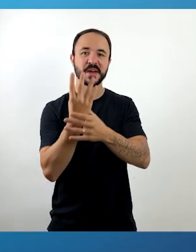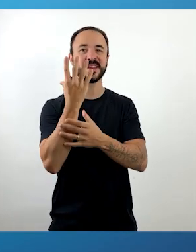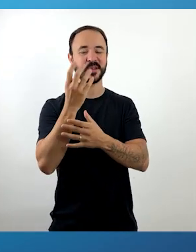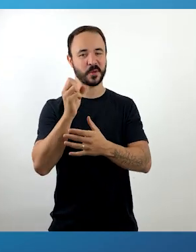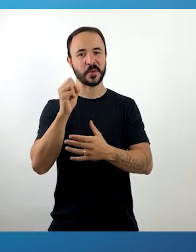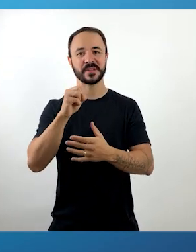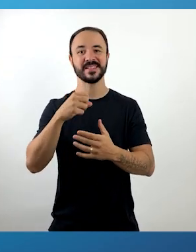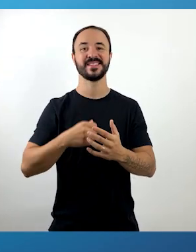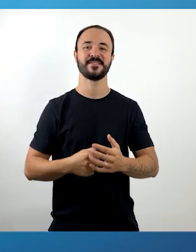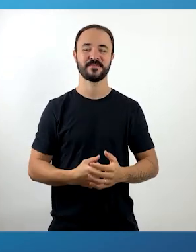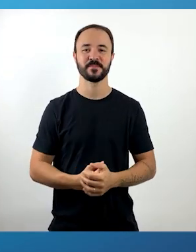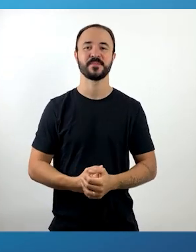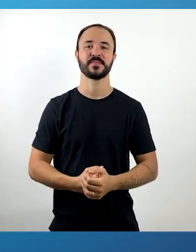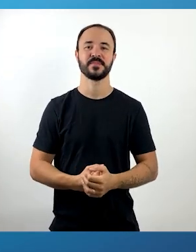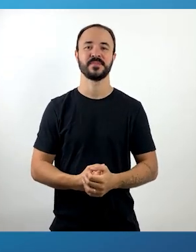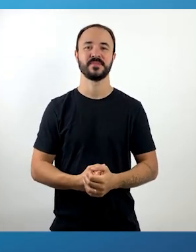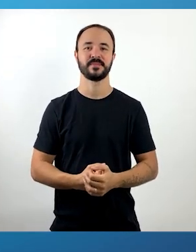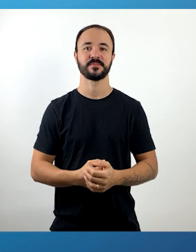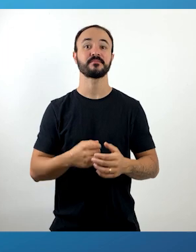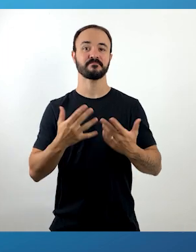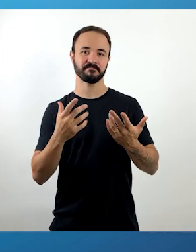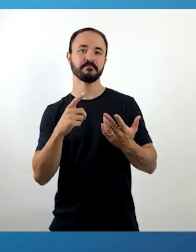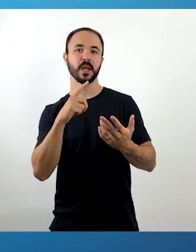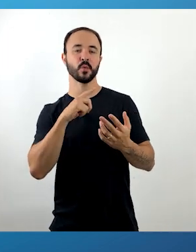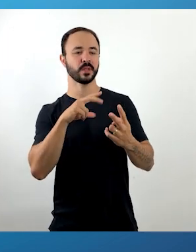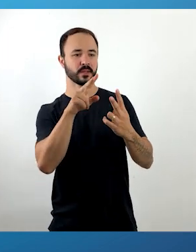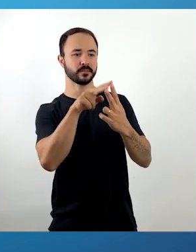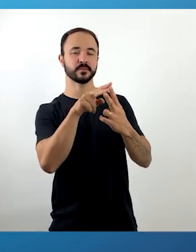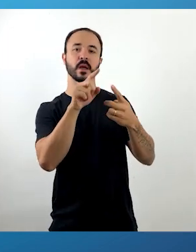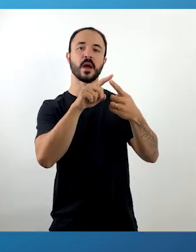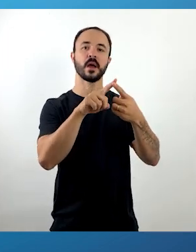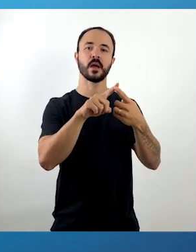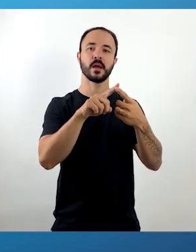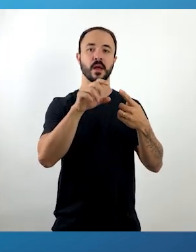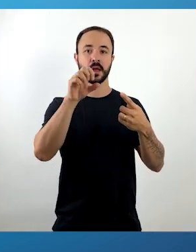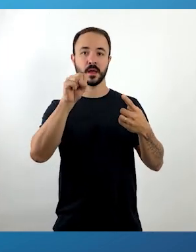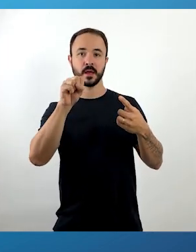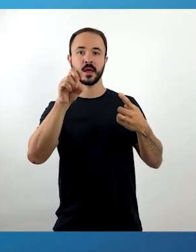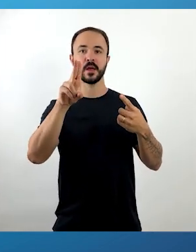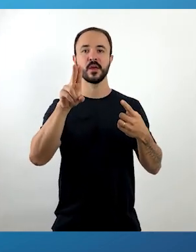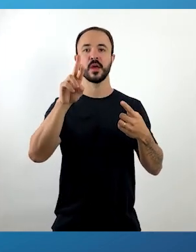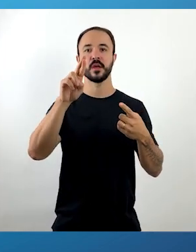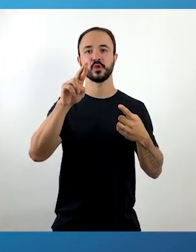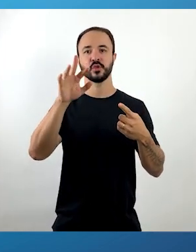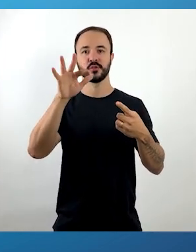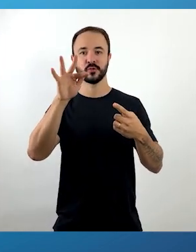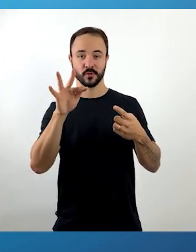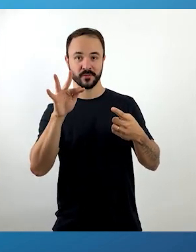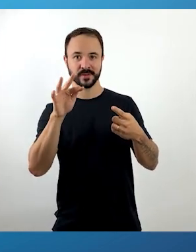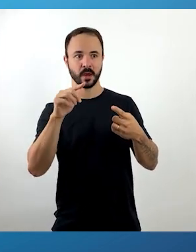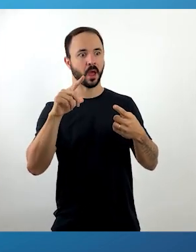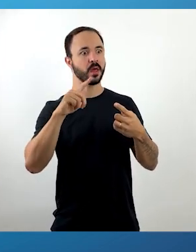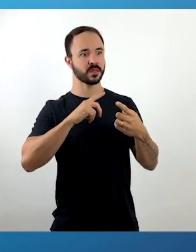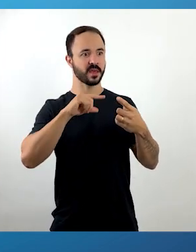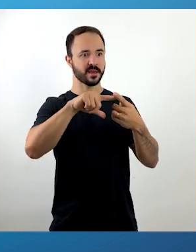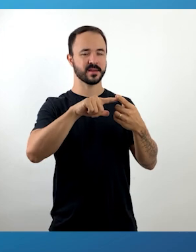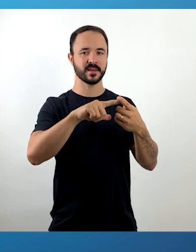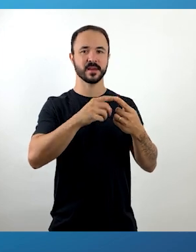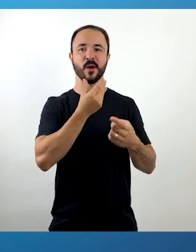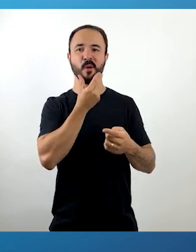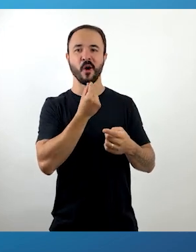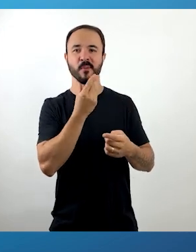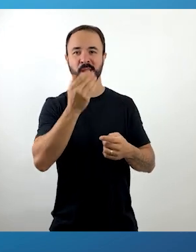uma origem ao skate duas modalidades bem atuais aonde inclusive nós temos brasileiros aí no Top